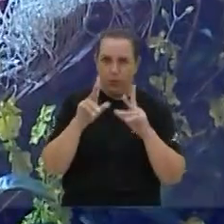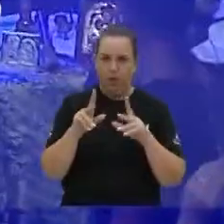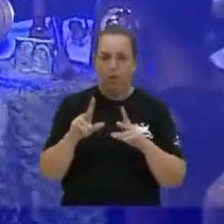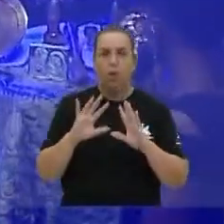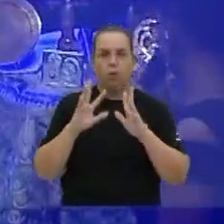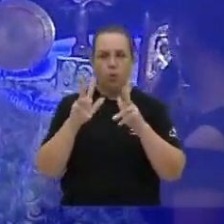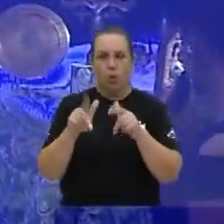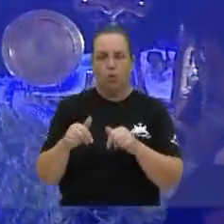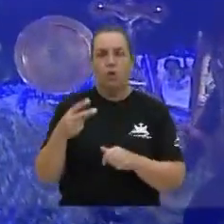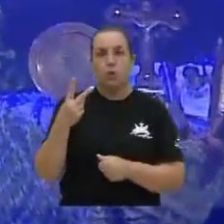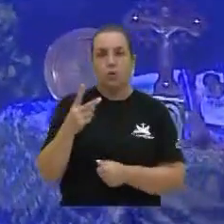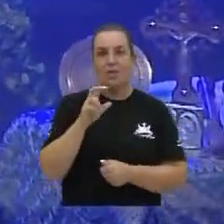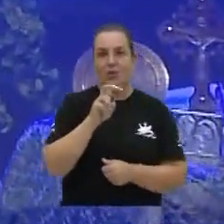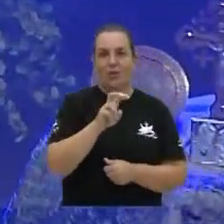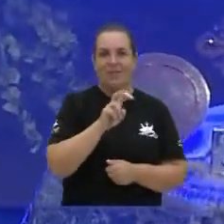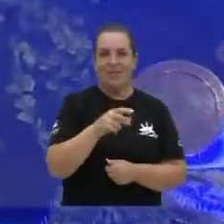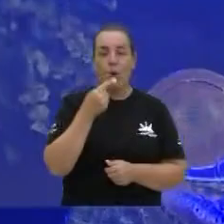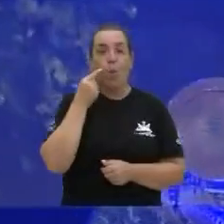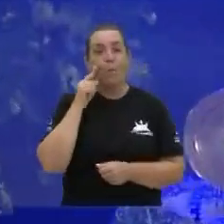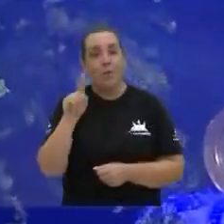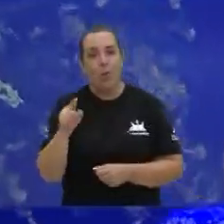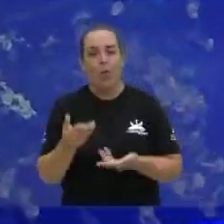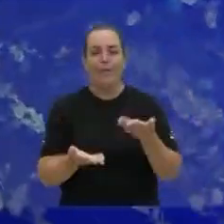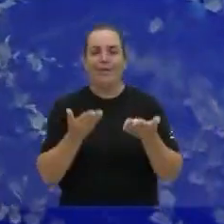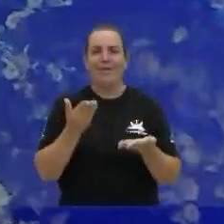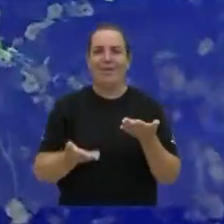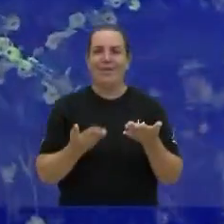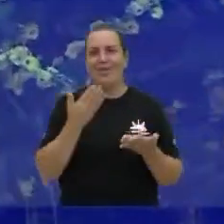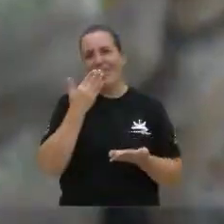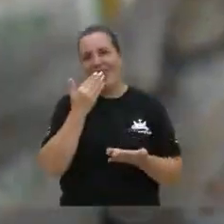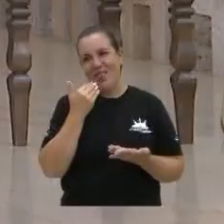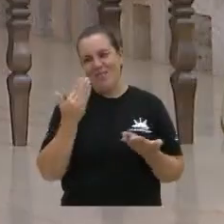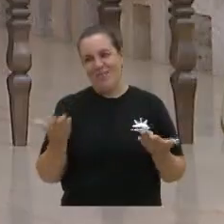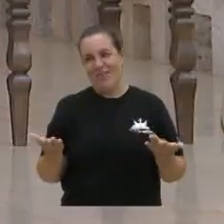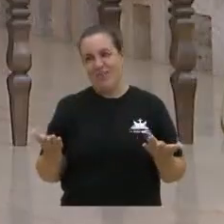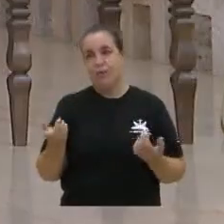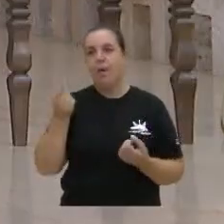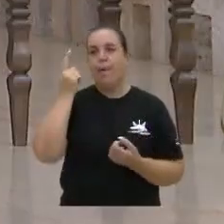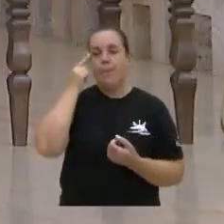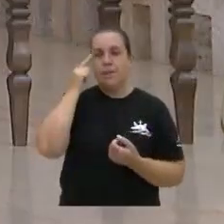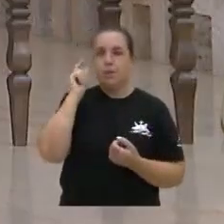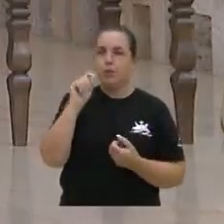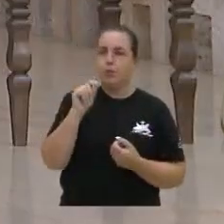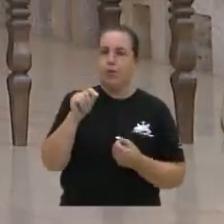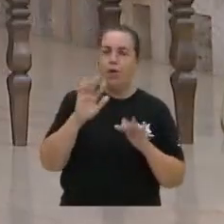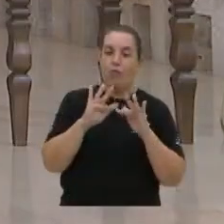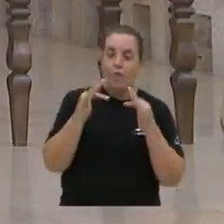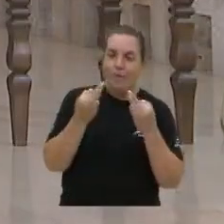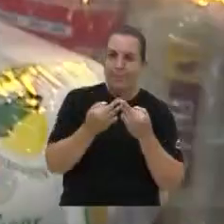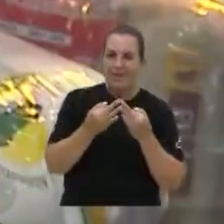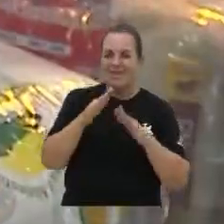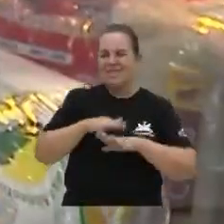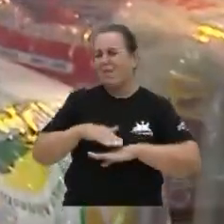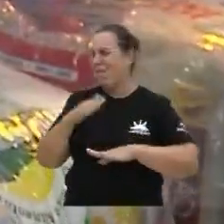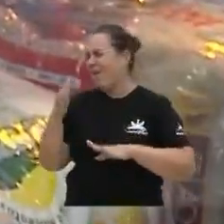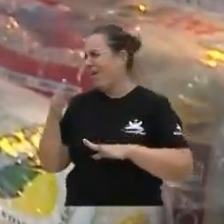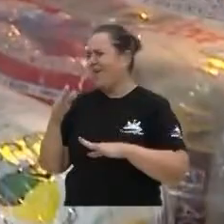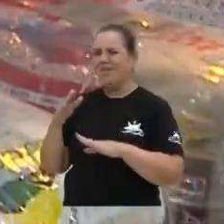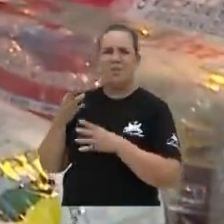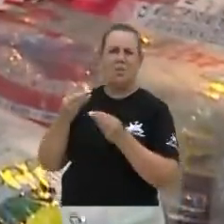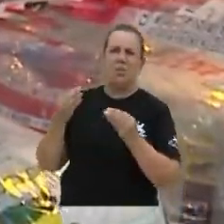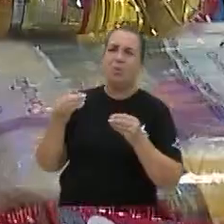todo, 255 toneladas. Pensando nas famílias, são mais de 120